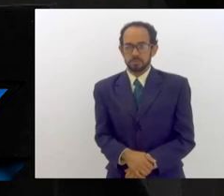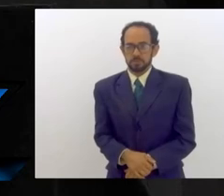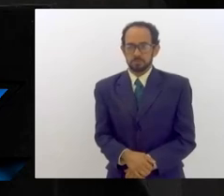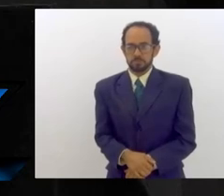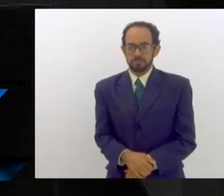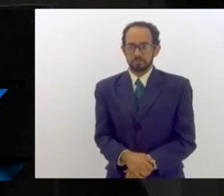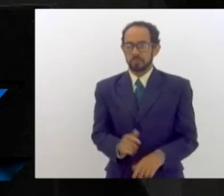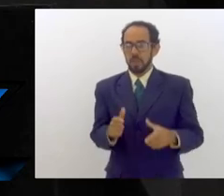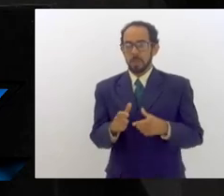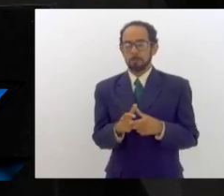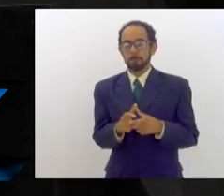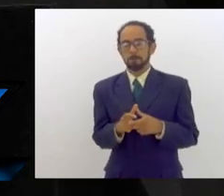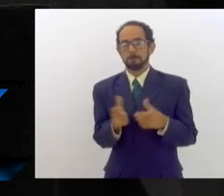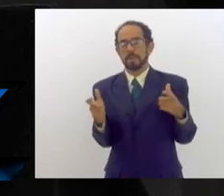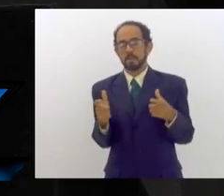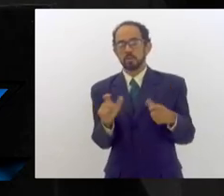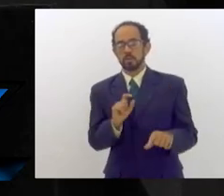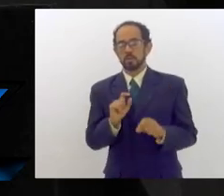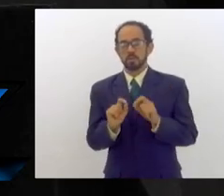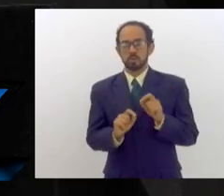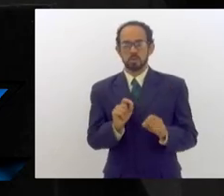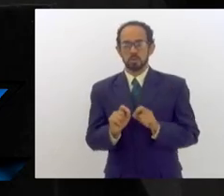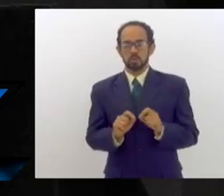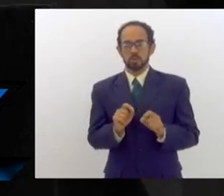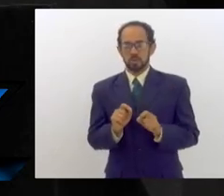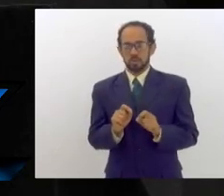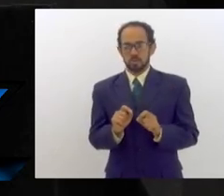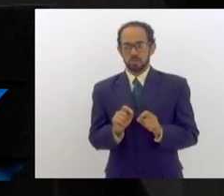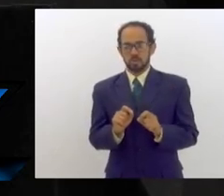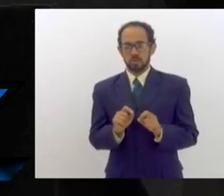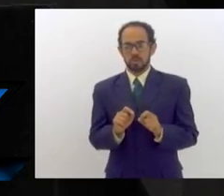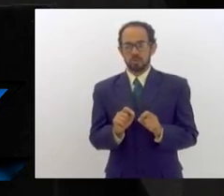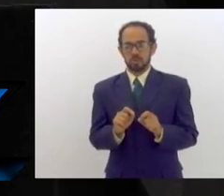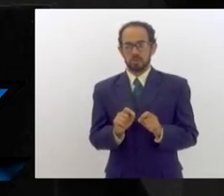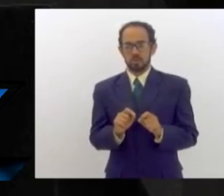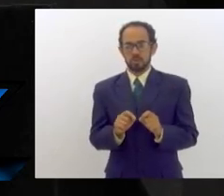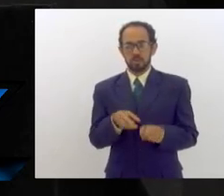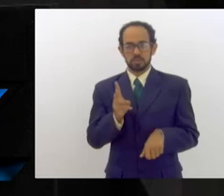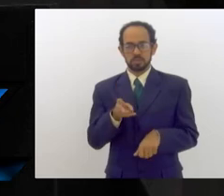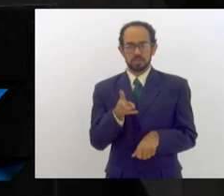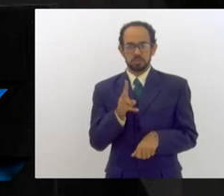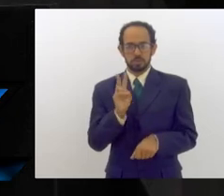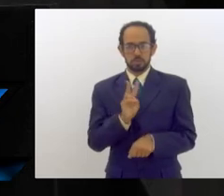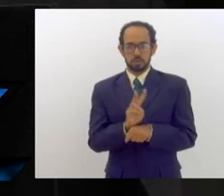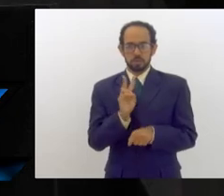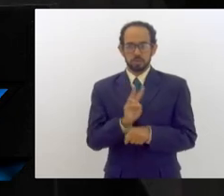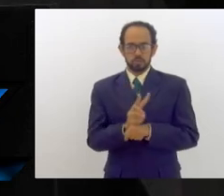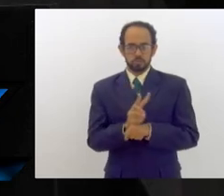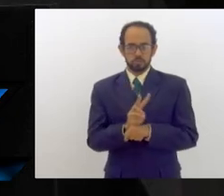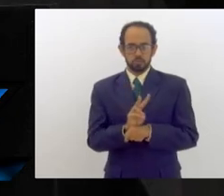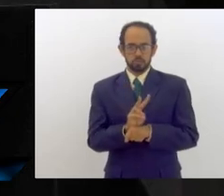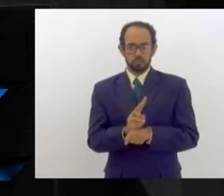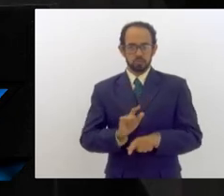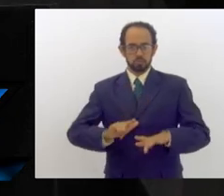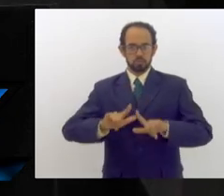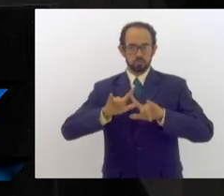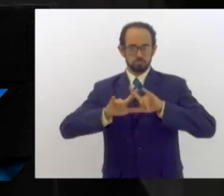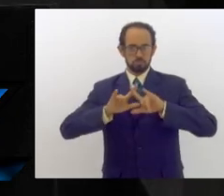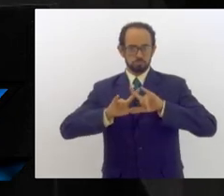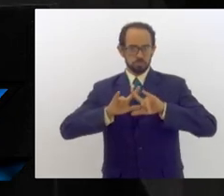a grande imensa maioria tá sempre acobertado por uma milícia